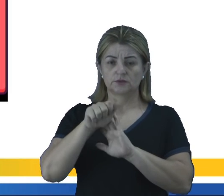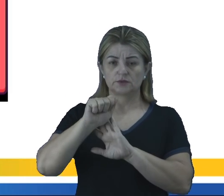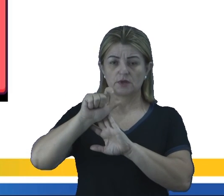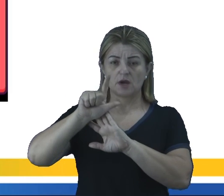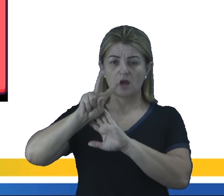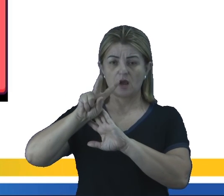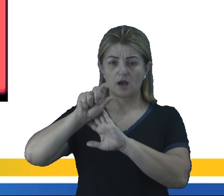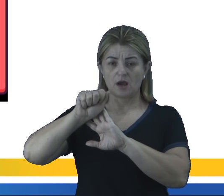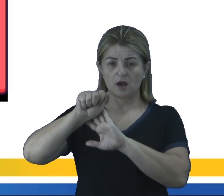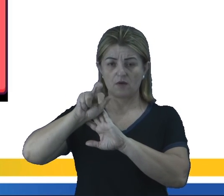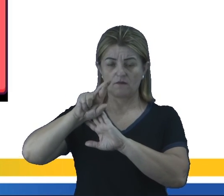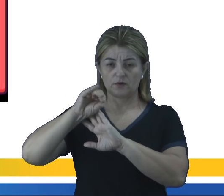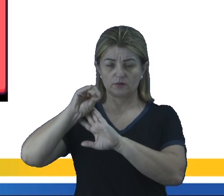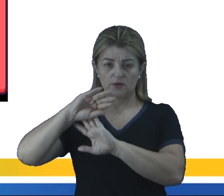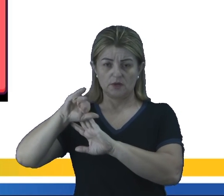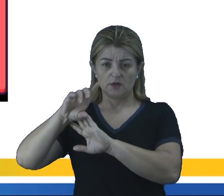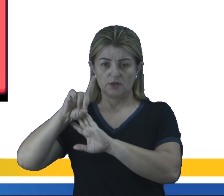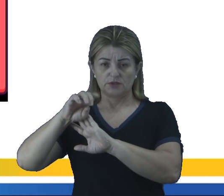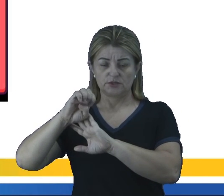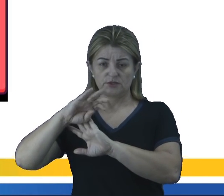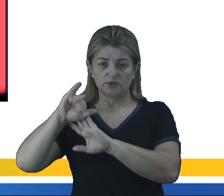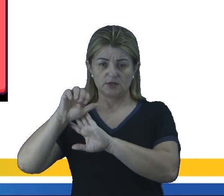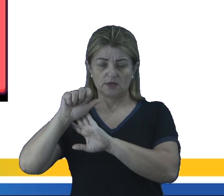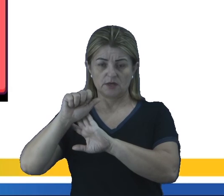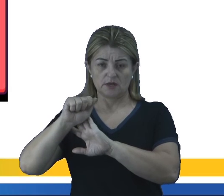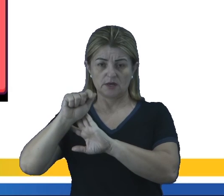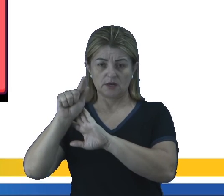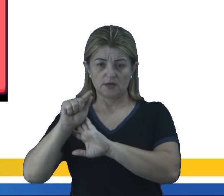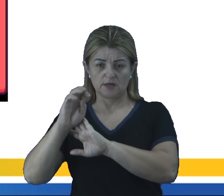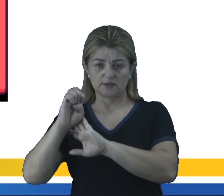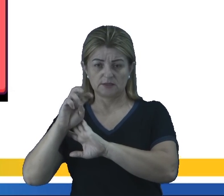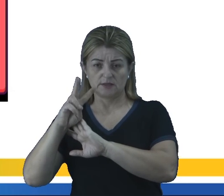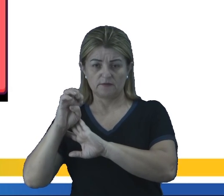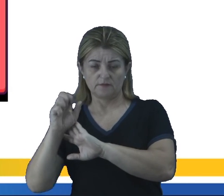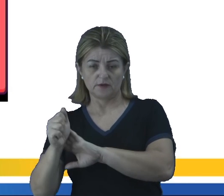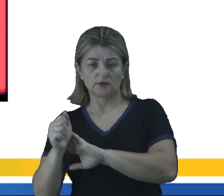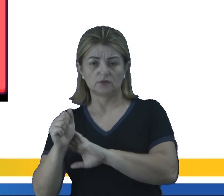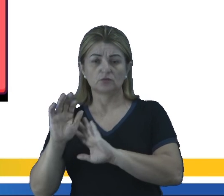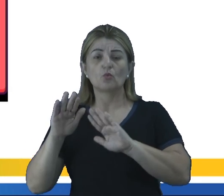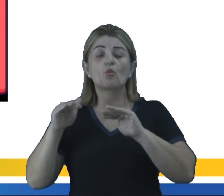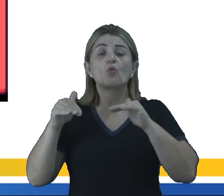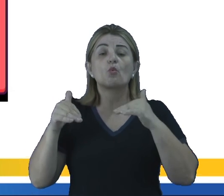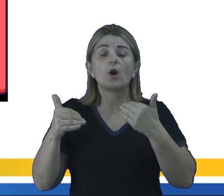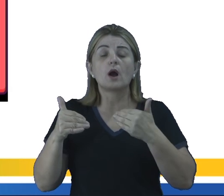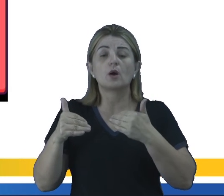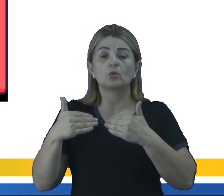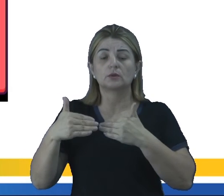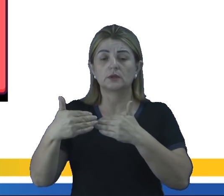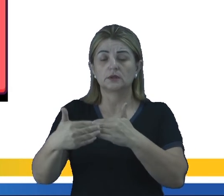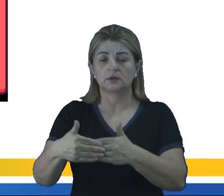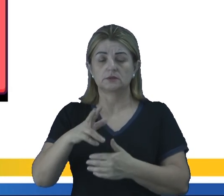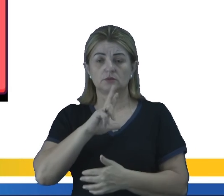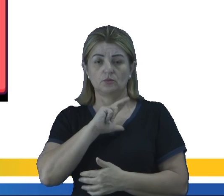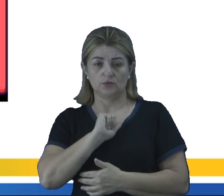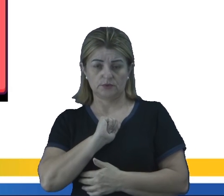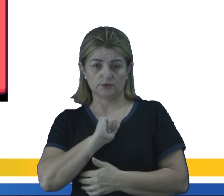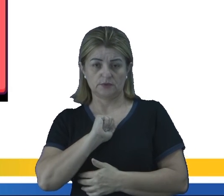que vai fugir da realidade, aquele texto que vai trabalhar mais a melancolia, a depressão em si, tá? O